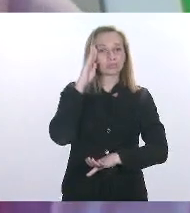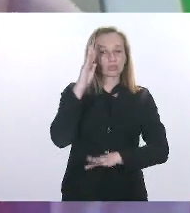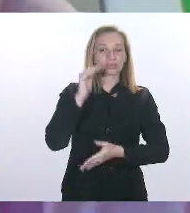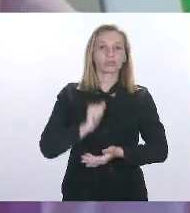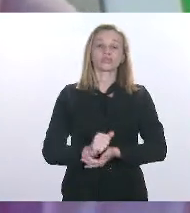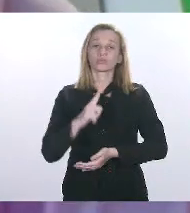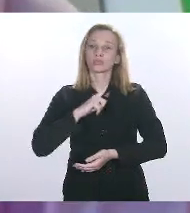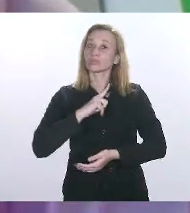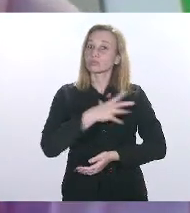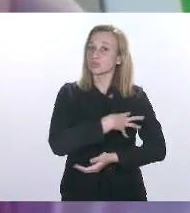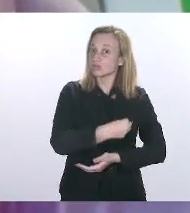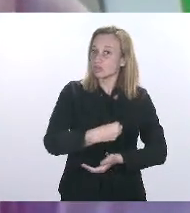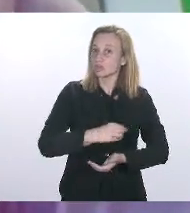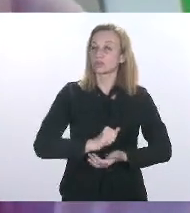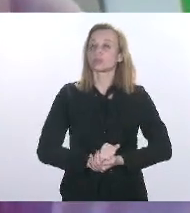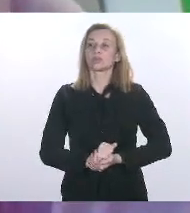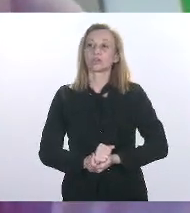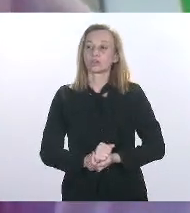tenham filhos